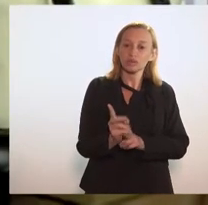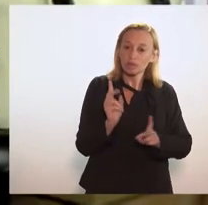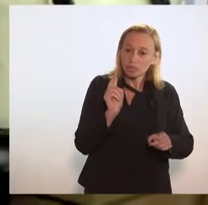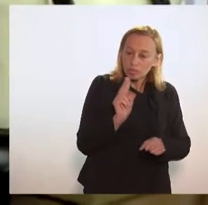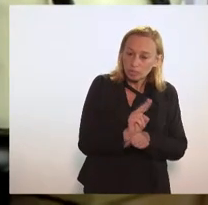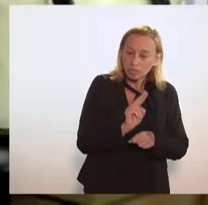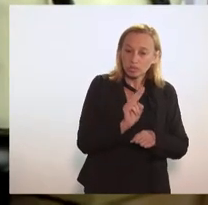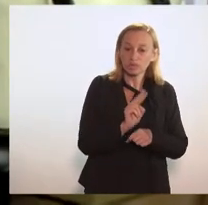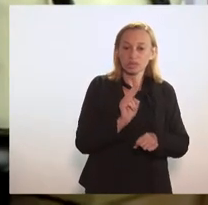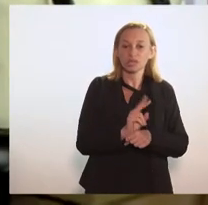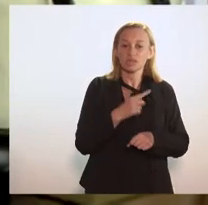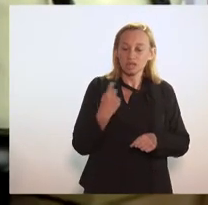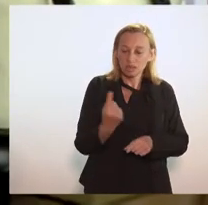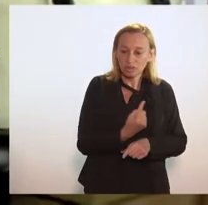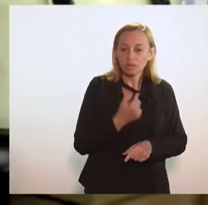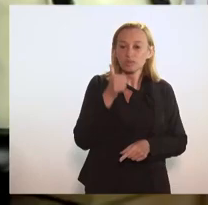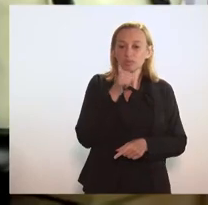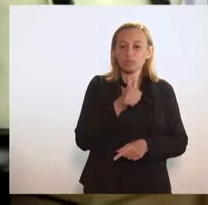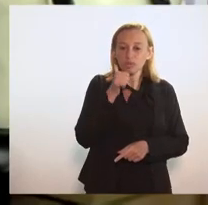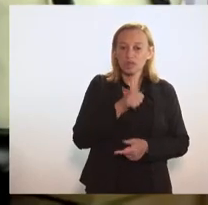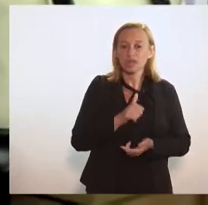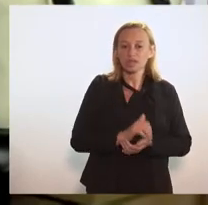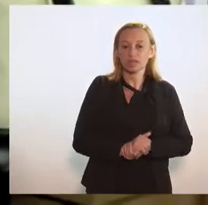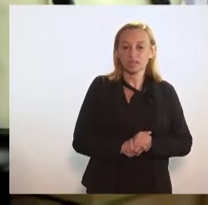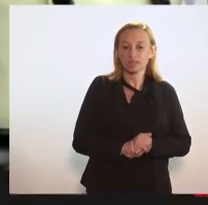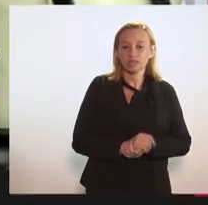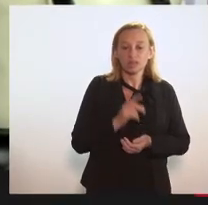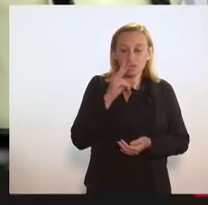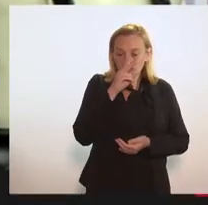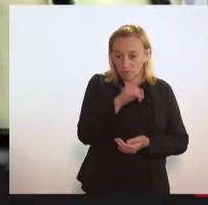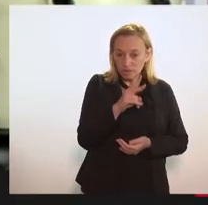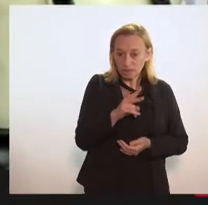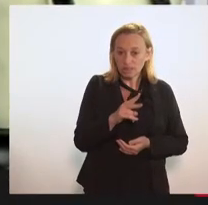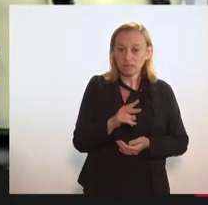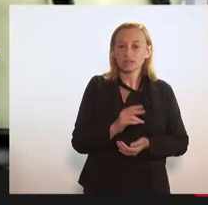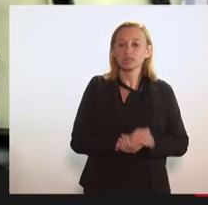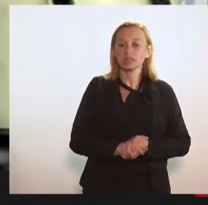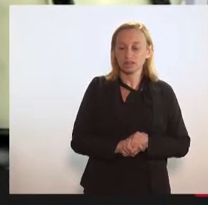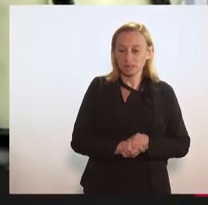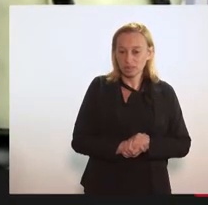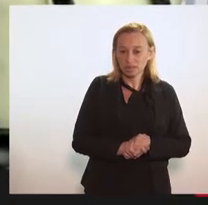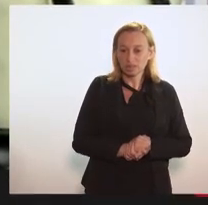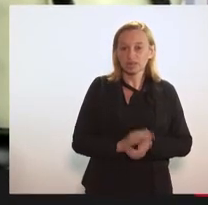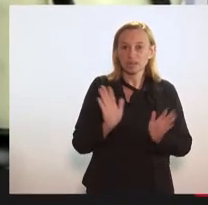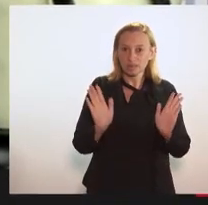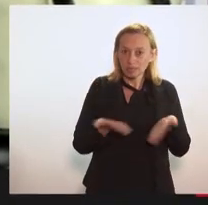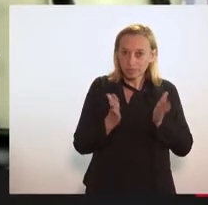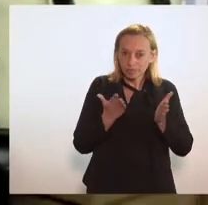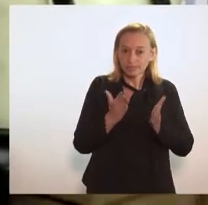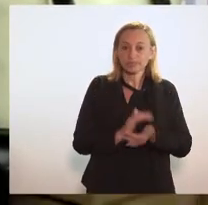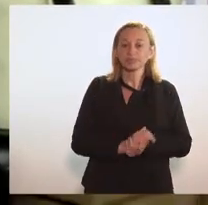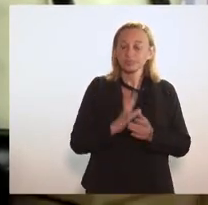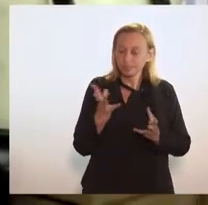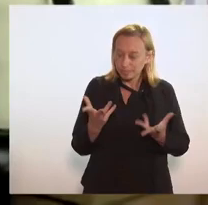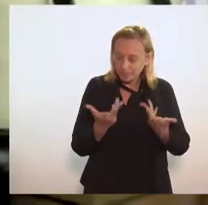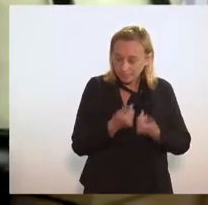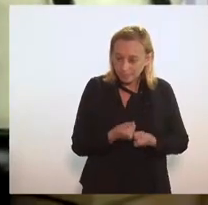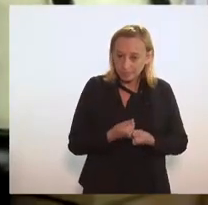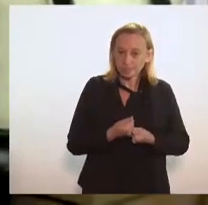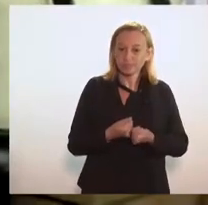defendendo as nossas mulheres é fortalecendo as medidas protetivas e essa iniciativa é